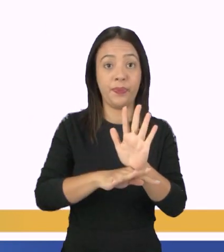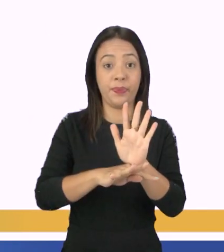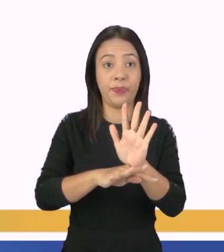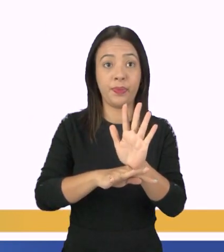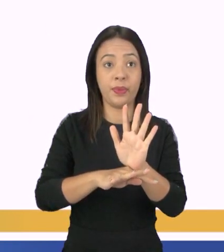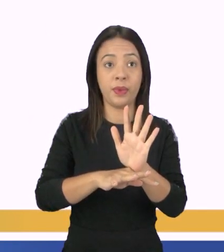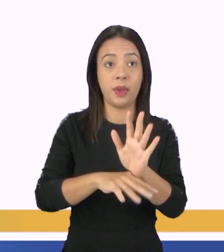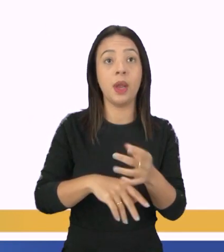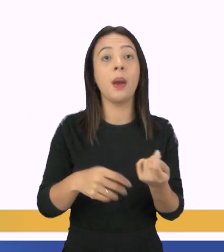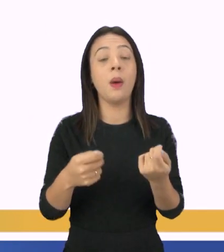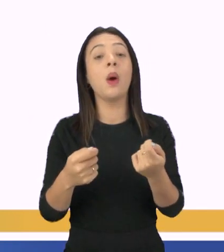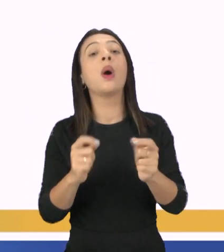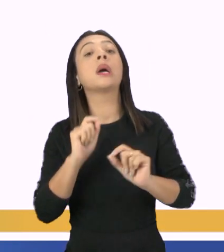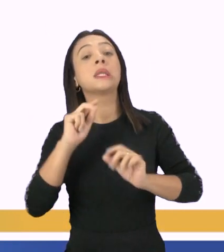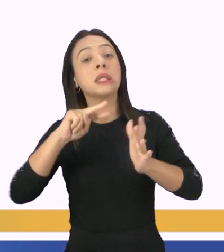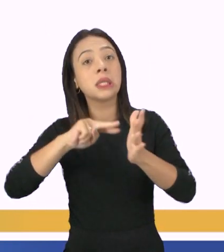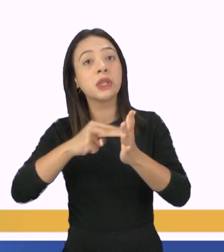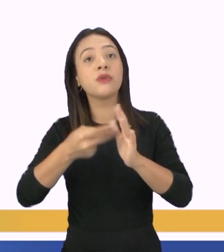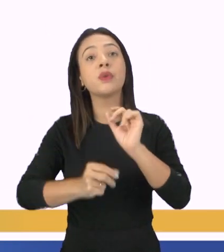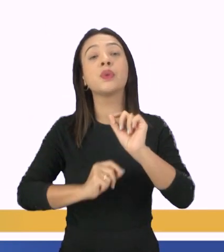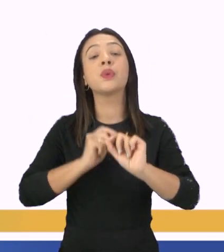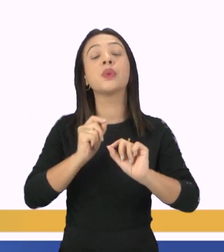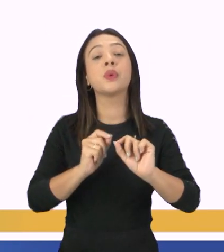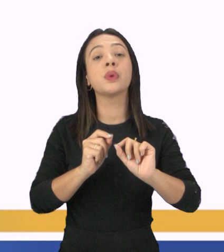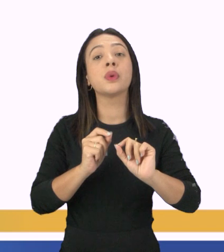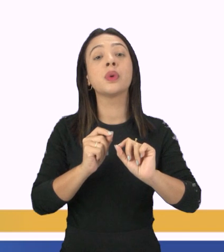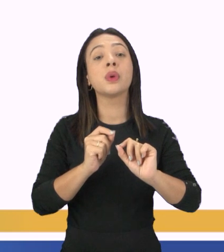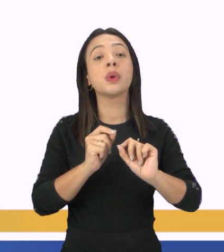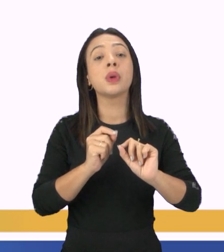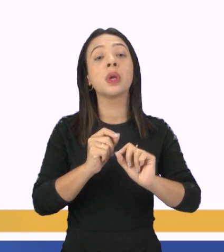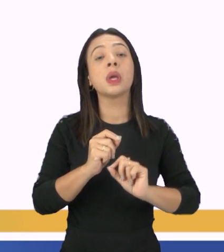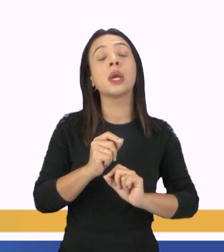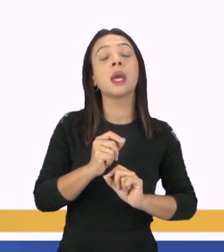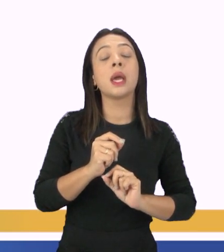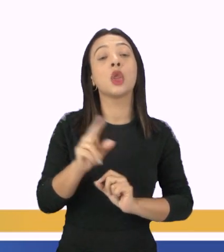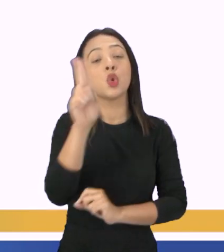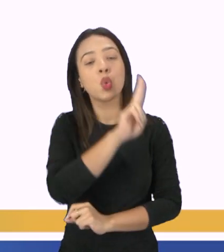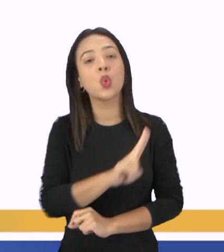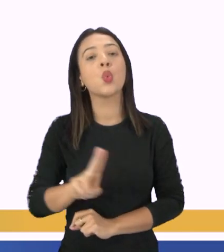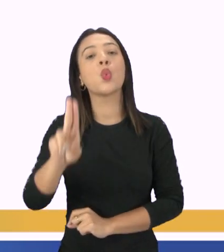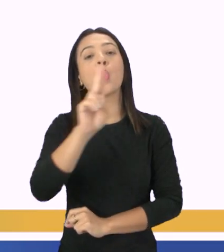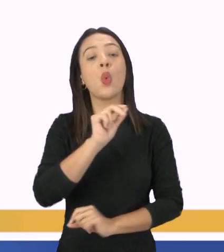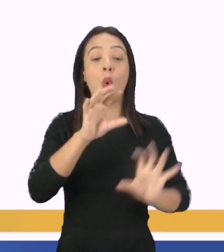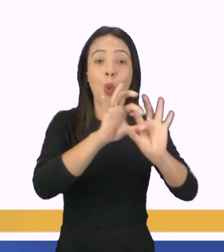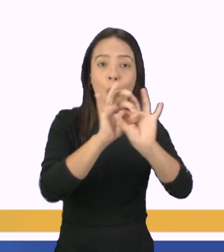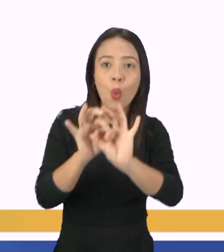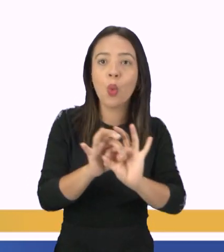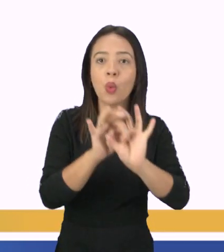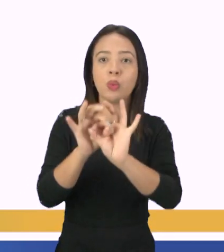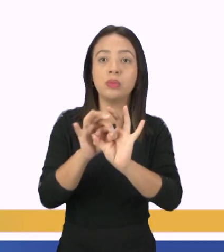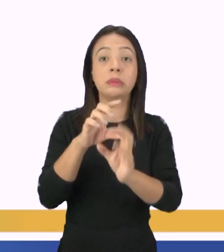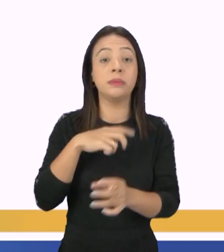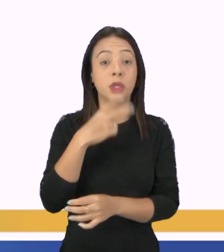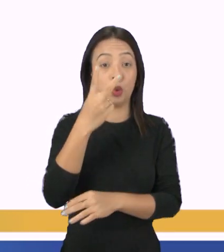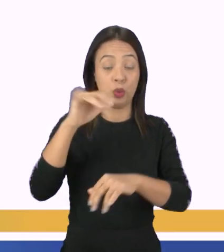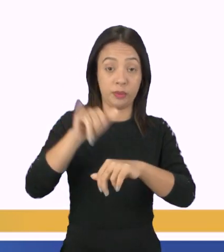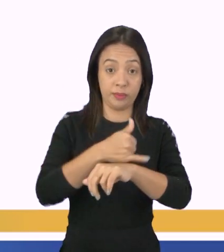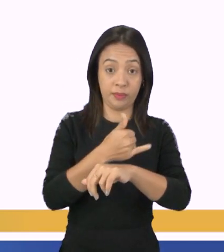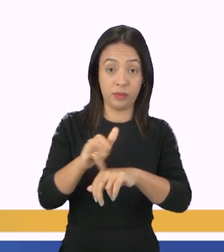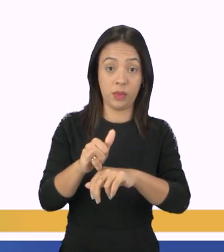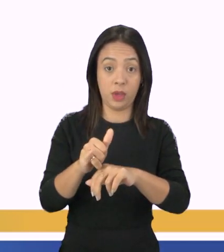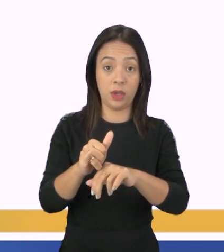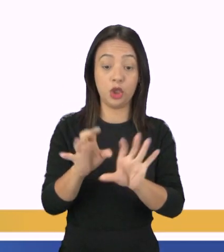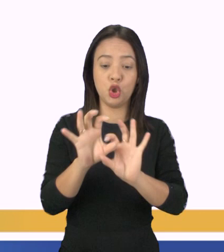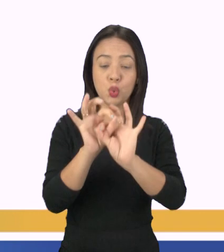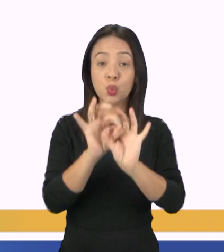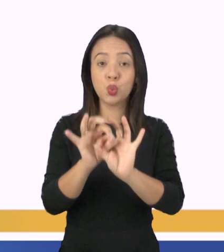chamados de operadores argumentativos de conexão. Vamos lá então, atenção! Há duas formas de se